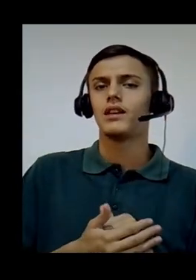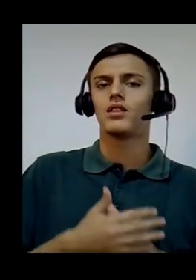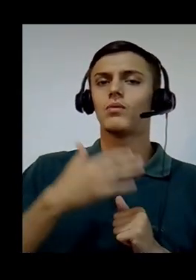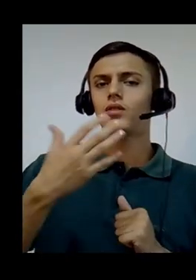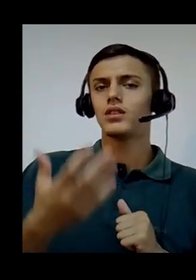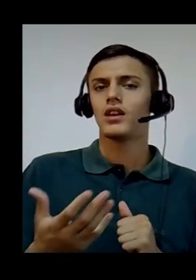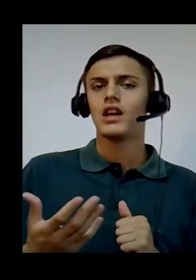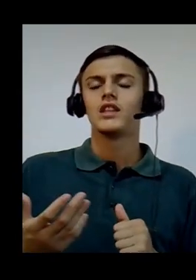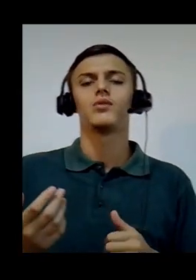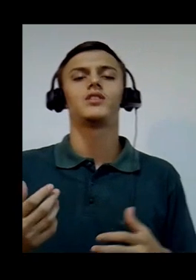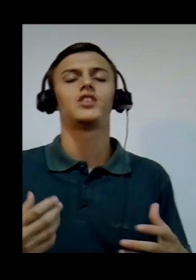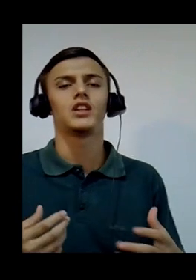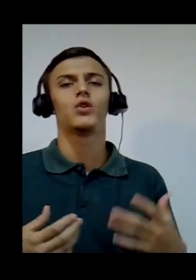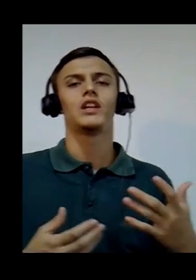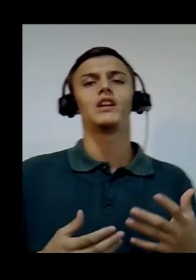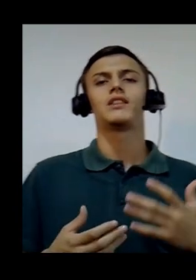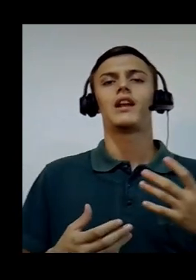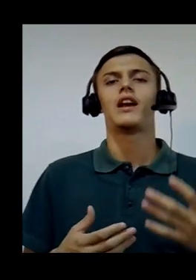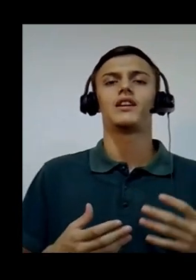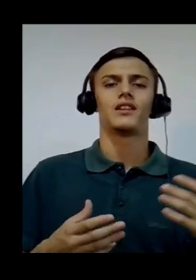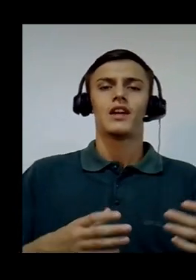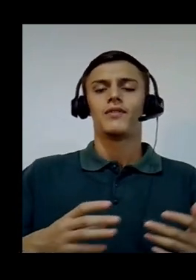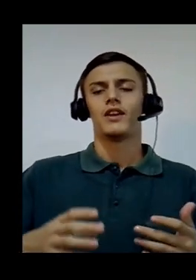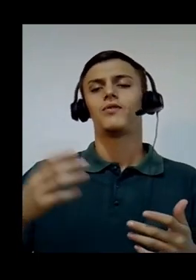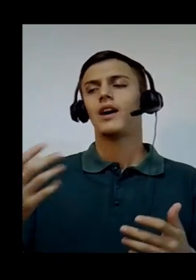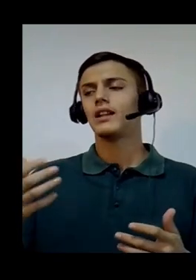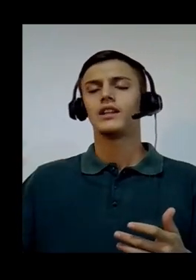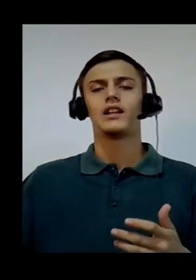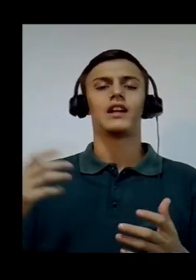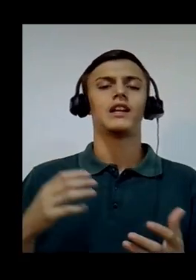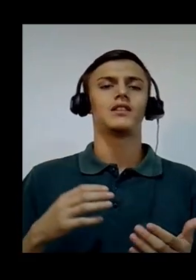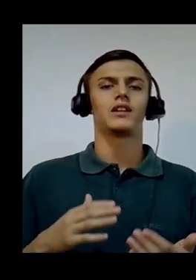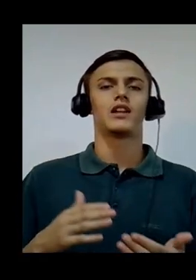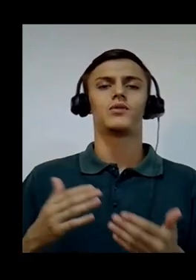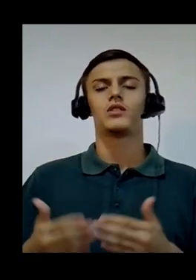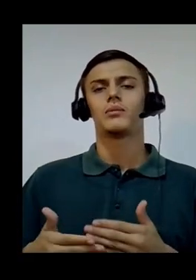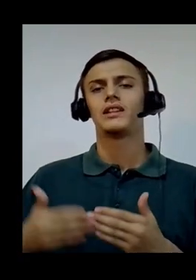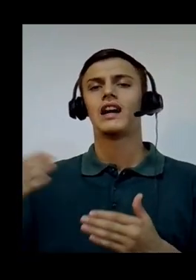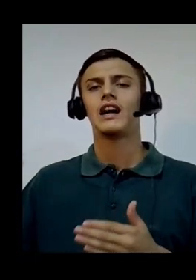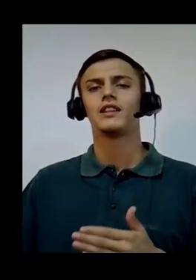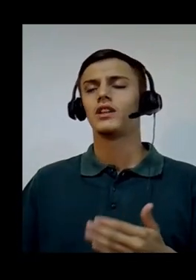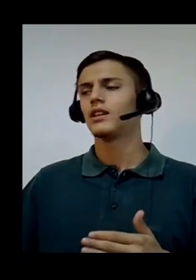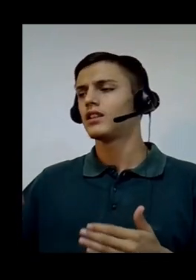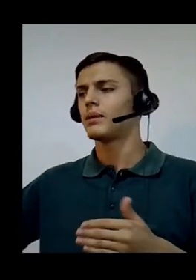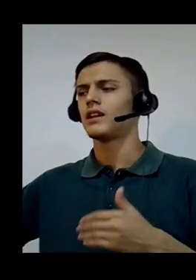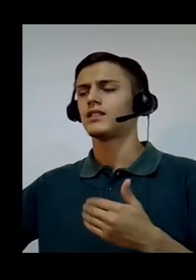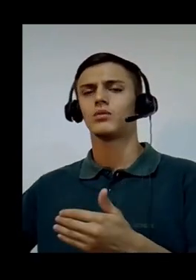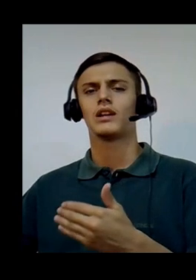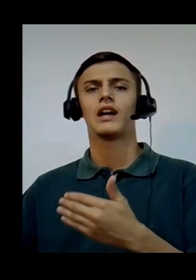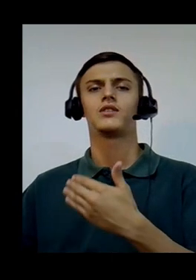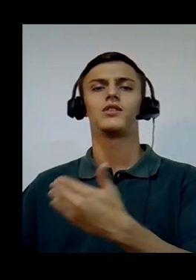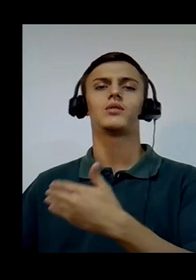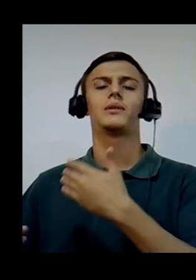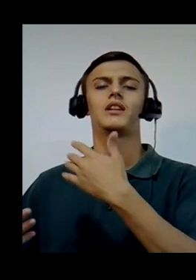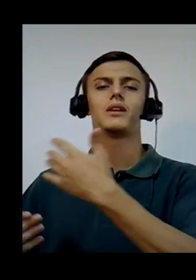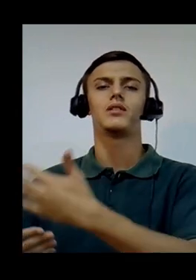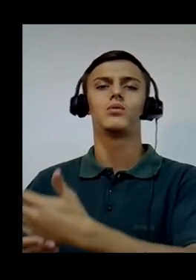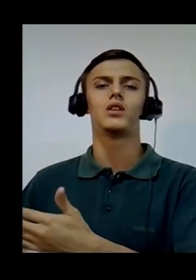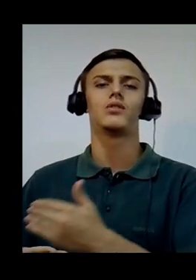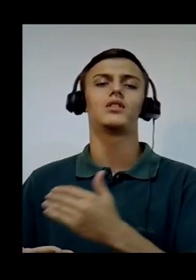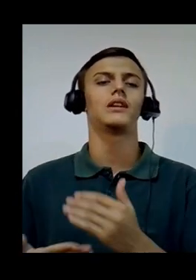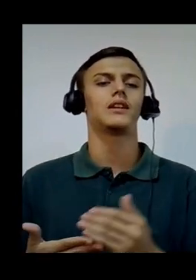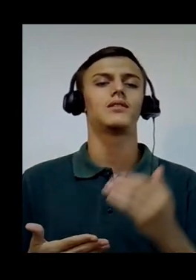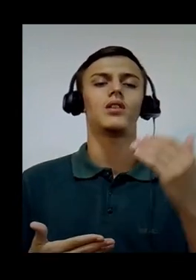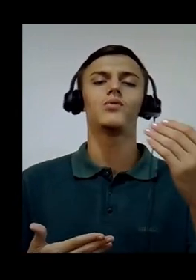tempo de experiência como você. Se você chega, orienta, alerta, né, fala ali que ele está realizando aquela atividade de uma maneira errada, orienta ele para realizar a atividade de uma maneira